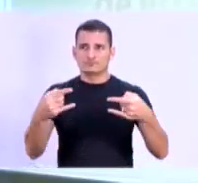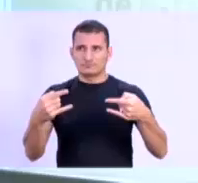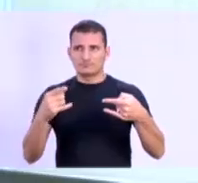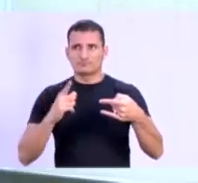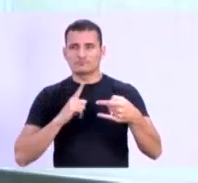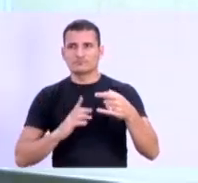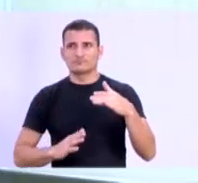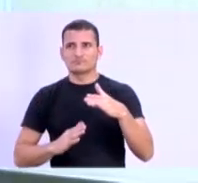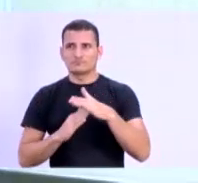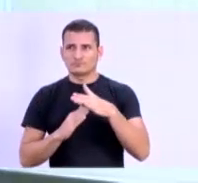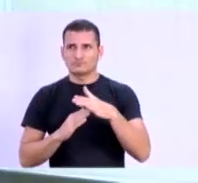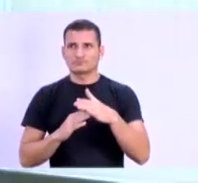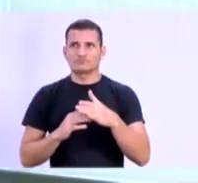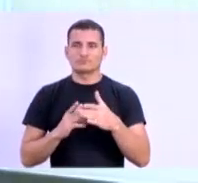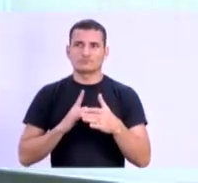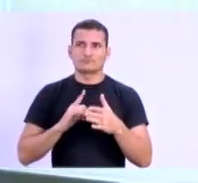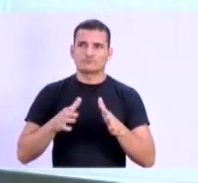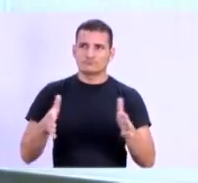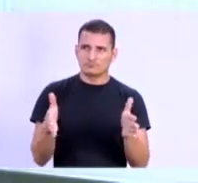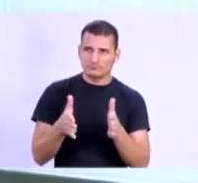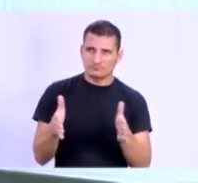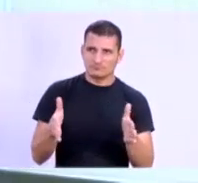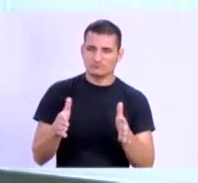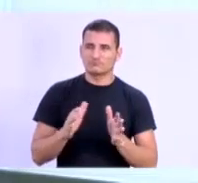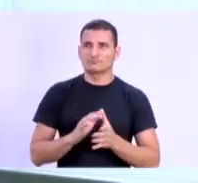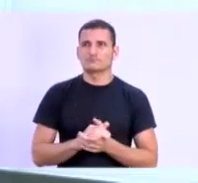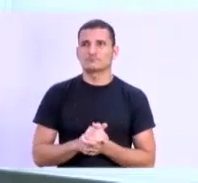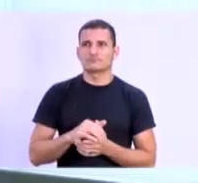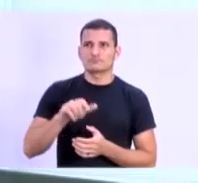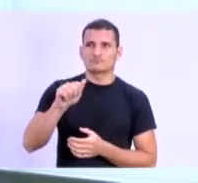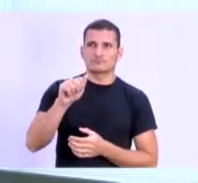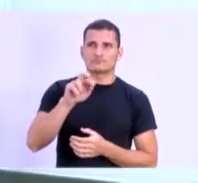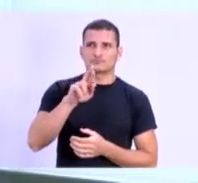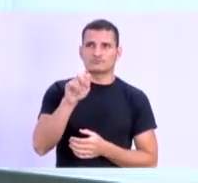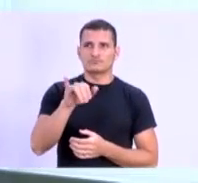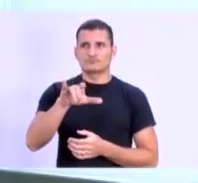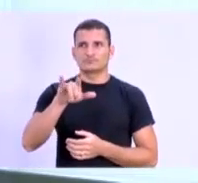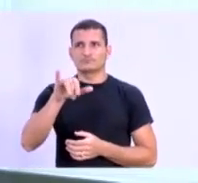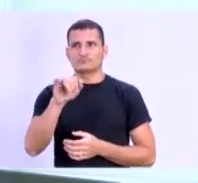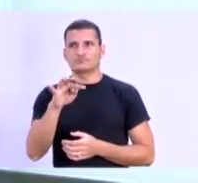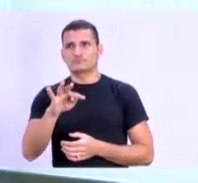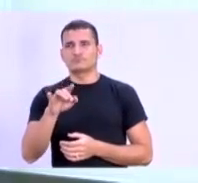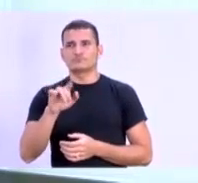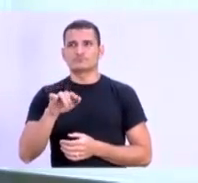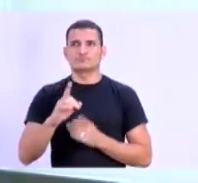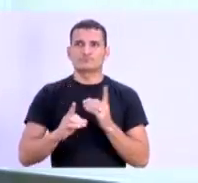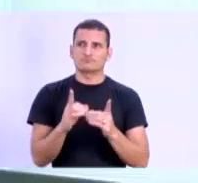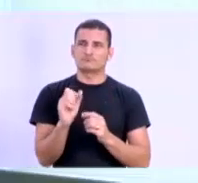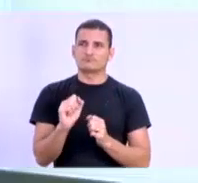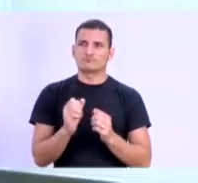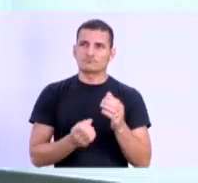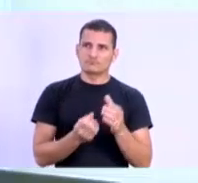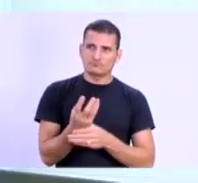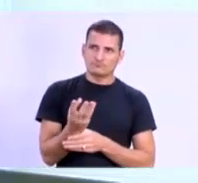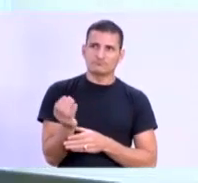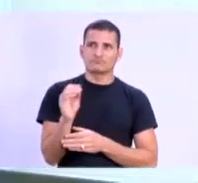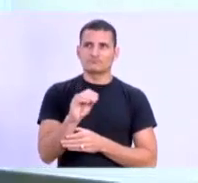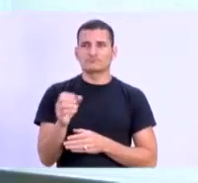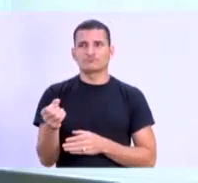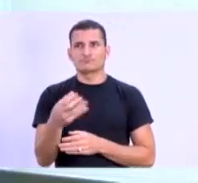é estático, eu defino um tamanho fixo e pronto. Com ArrayList, ele é dinâmico, eu posso criar, adicionar novos